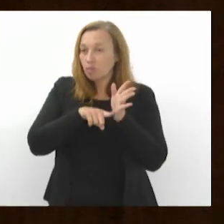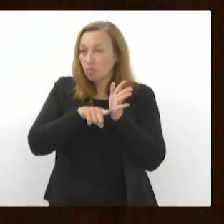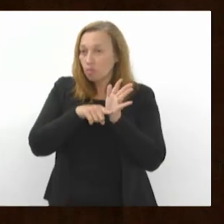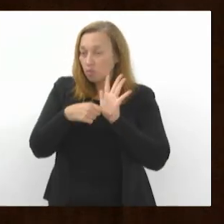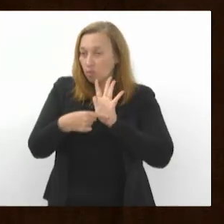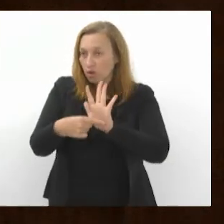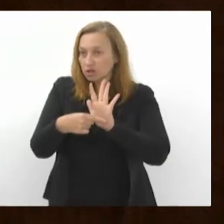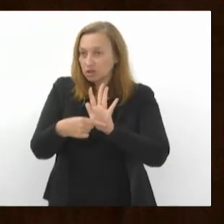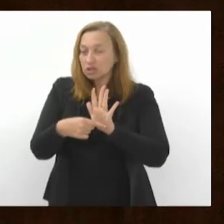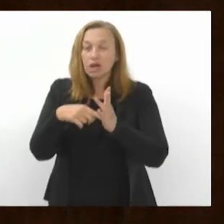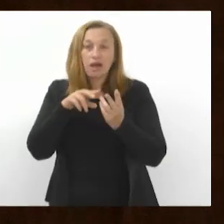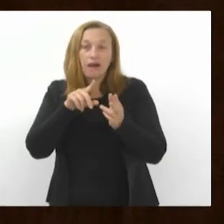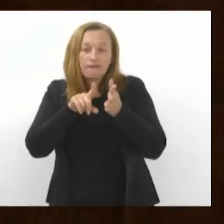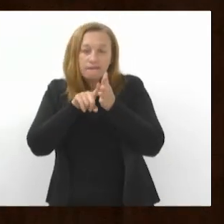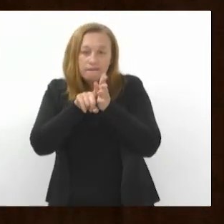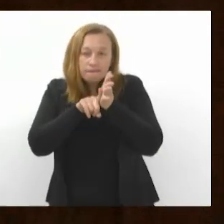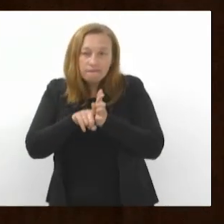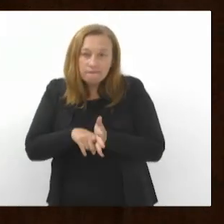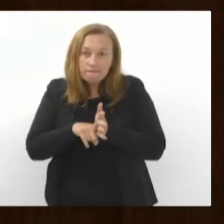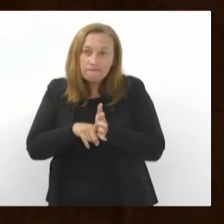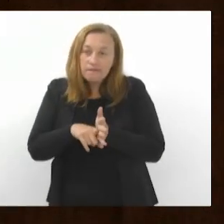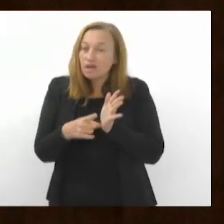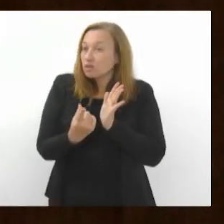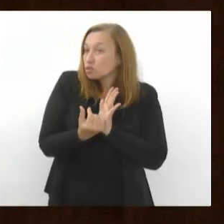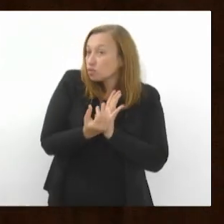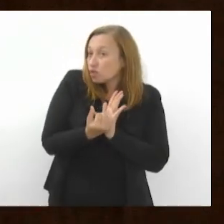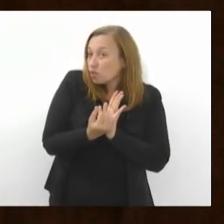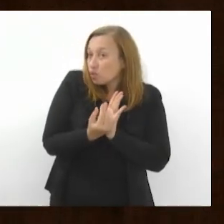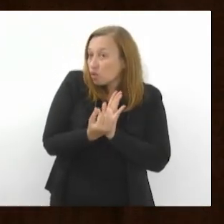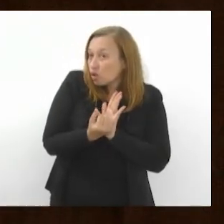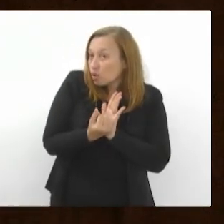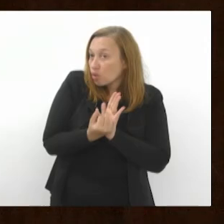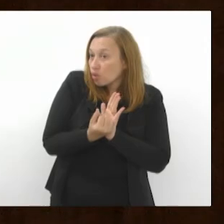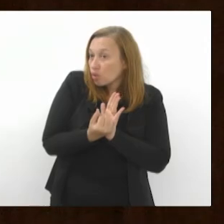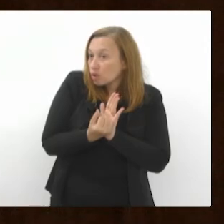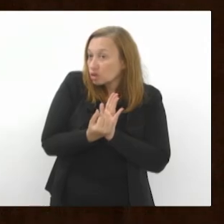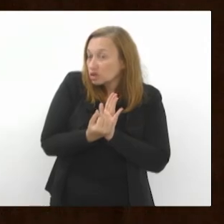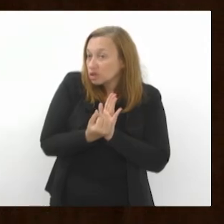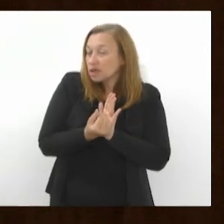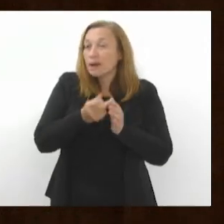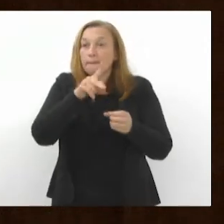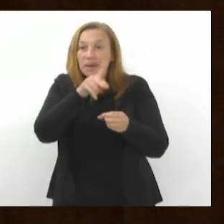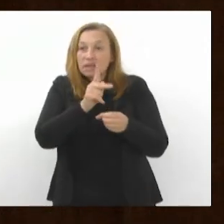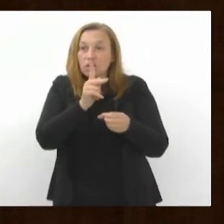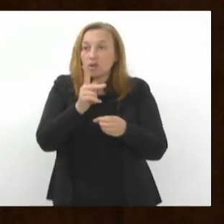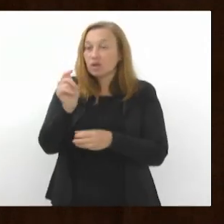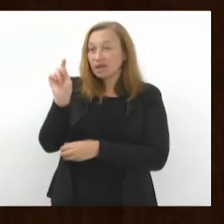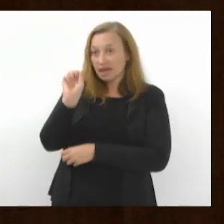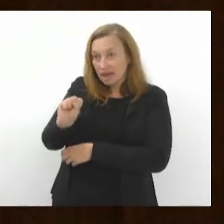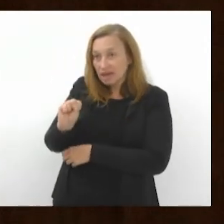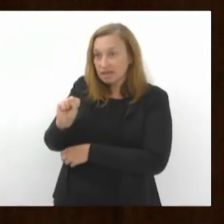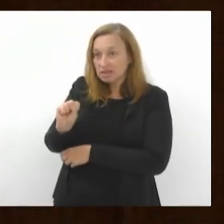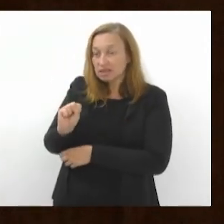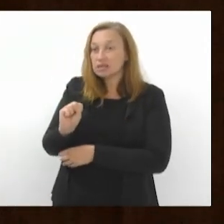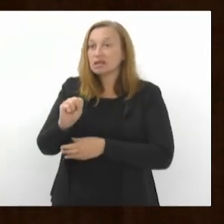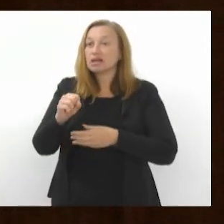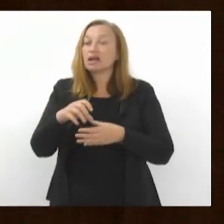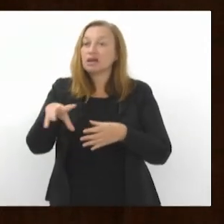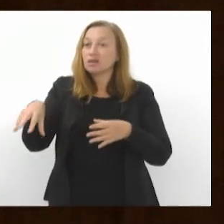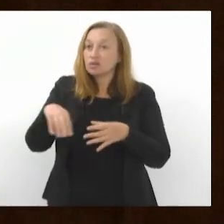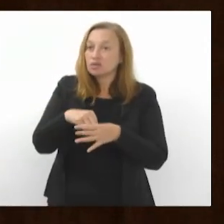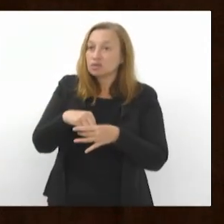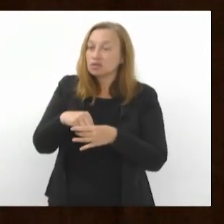fiscalização da taxa de fiscalização de petróleo e gás será exercida de